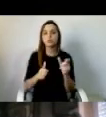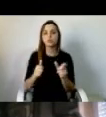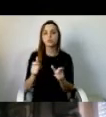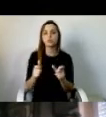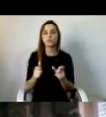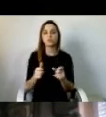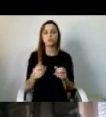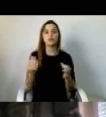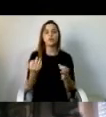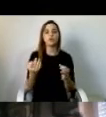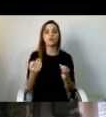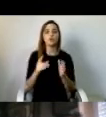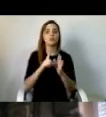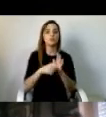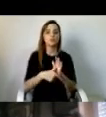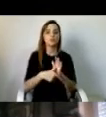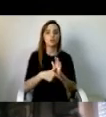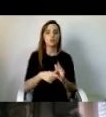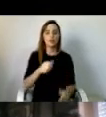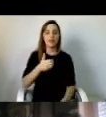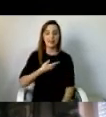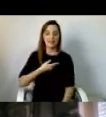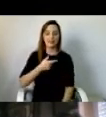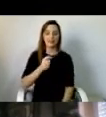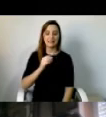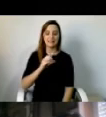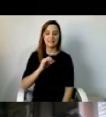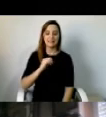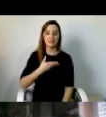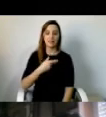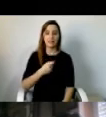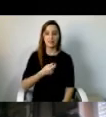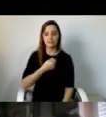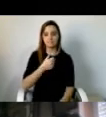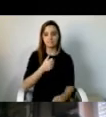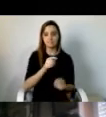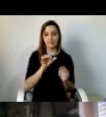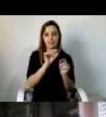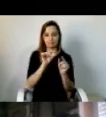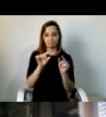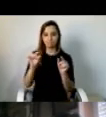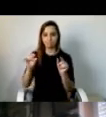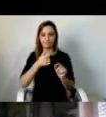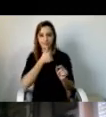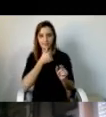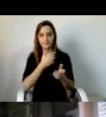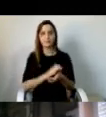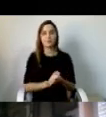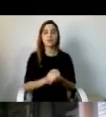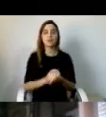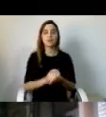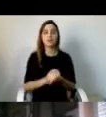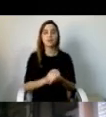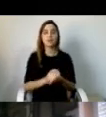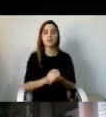pelo projeto DECIDE, se verificou uma sub-representação de pessoas com